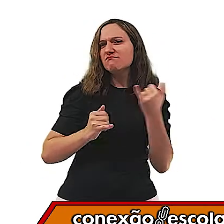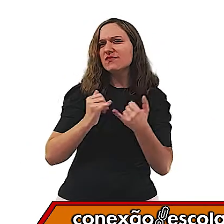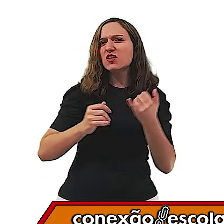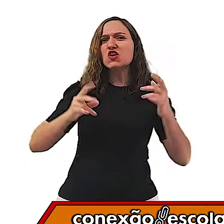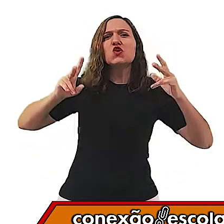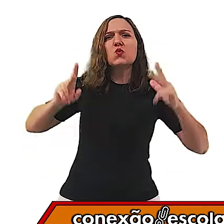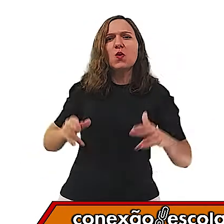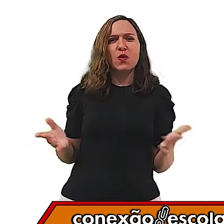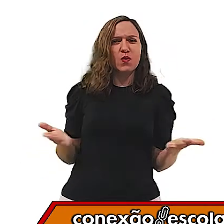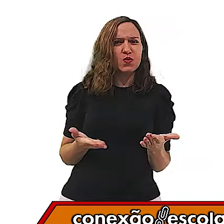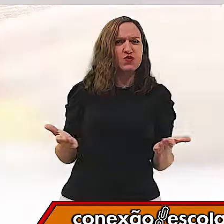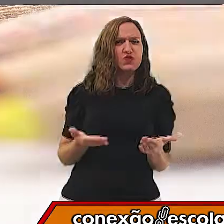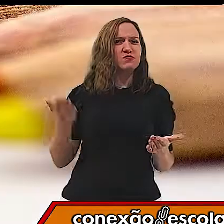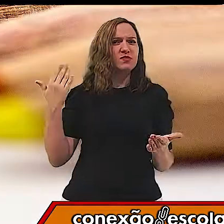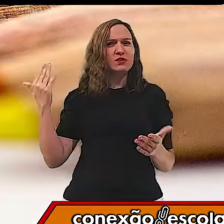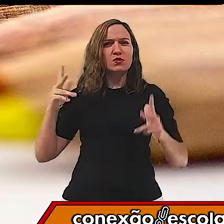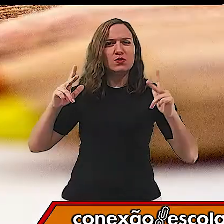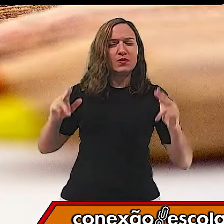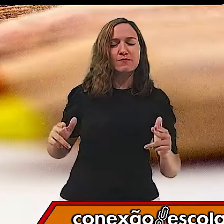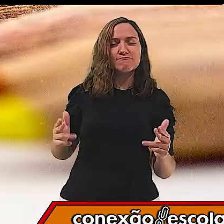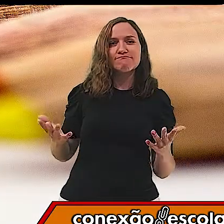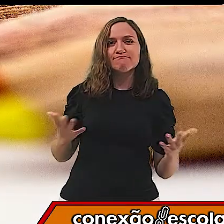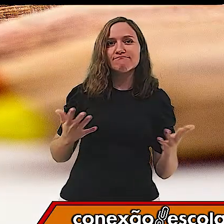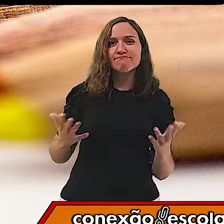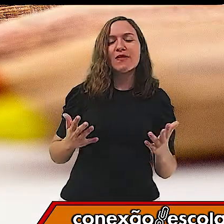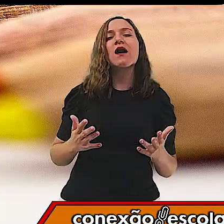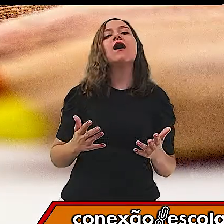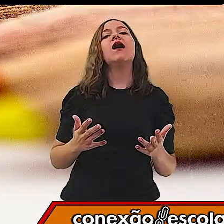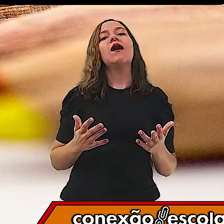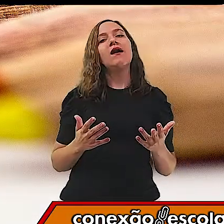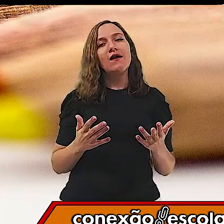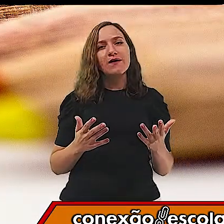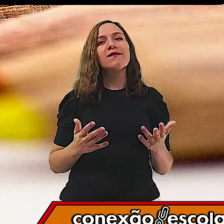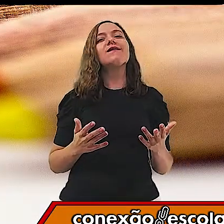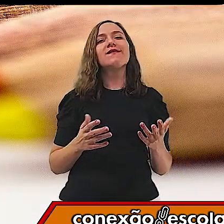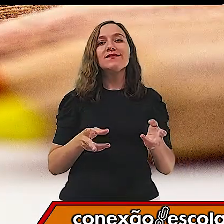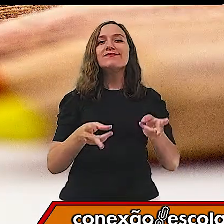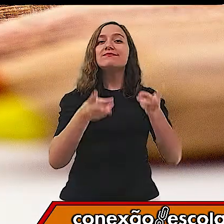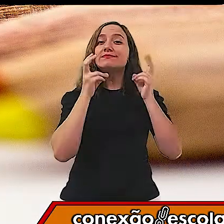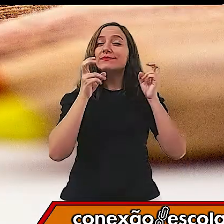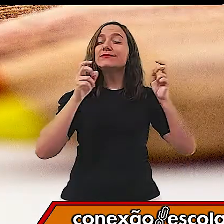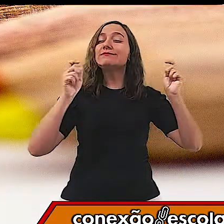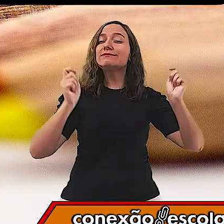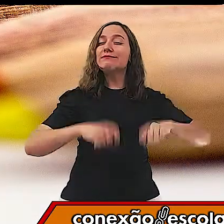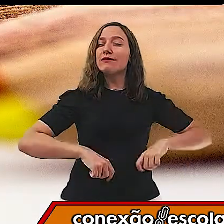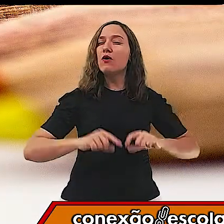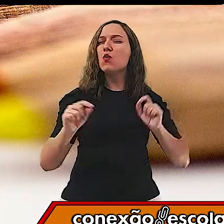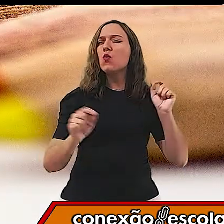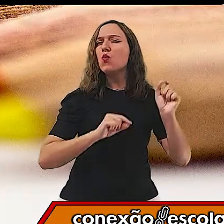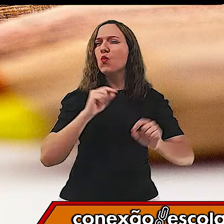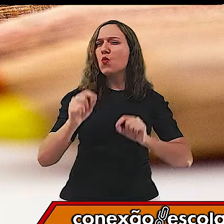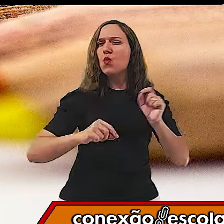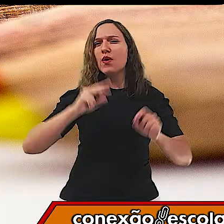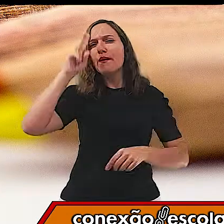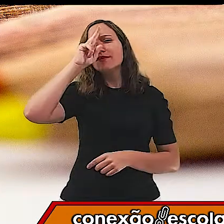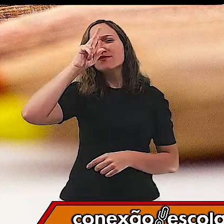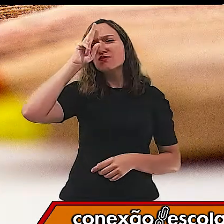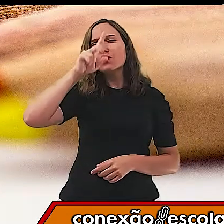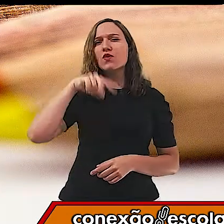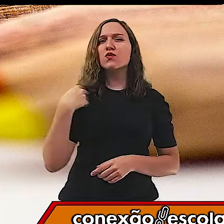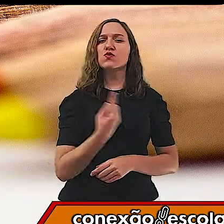agora? Ah, então eu estou começando a compreender o que é a história da